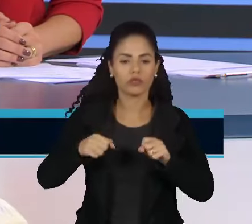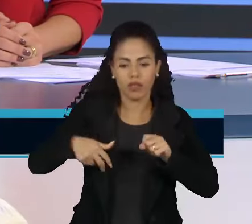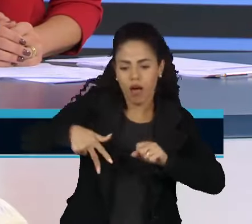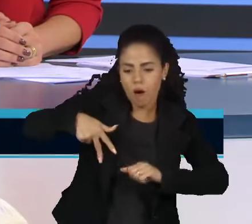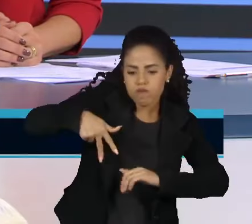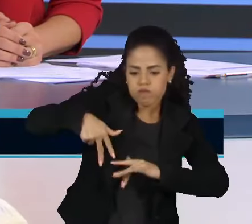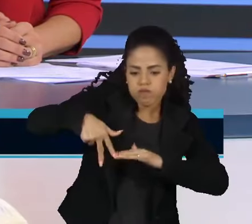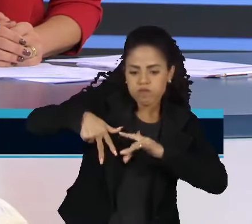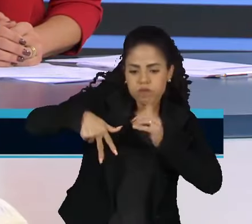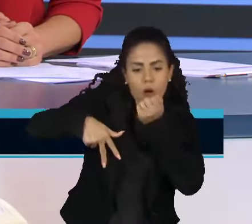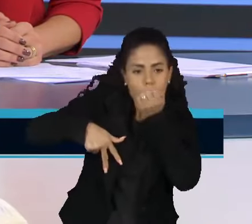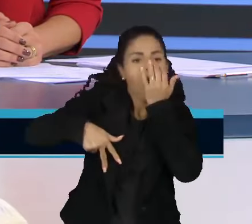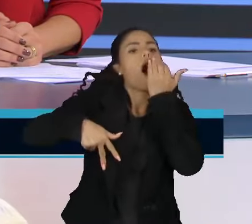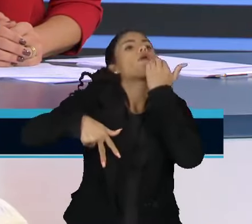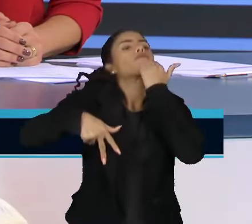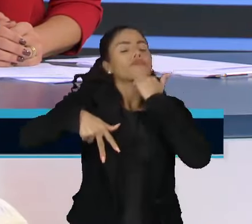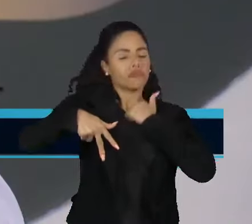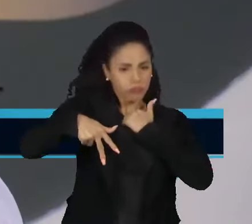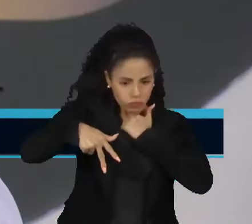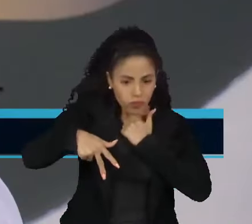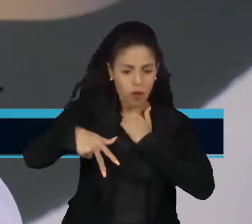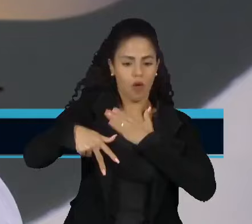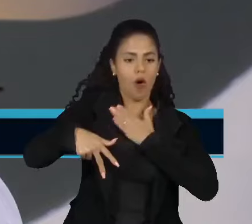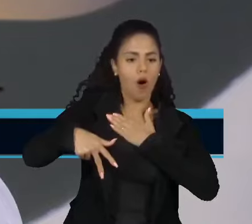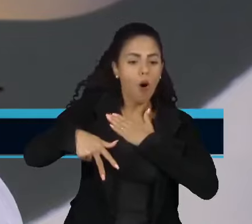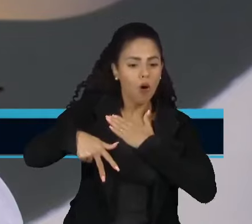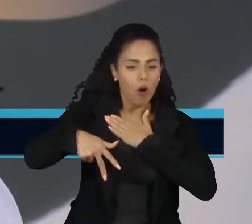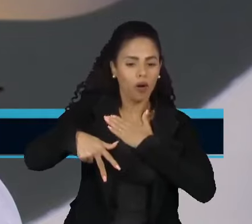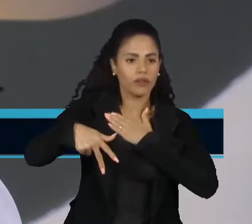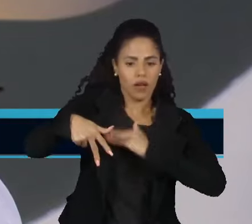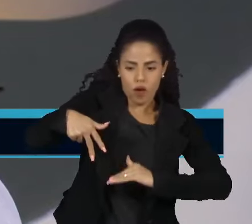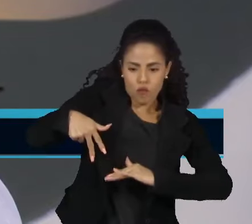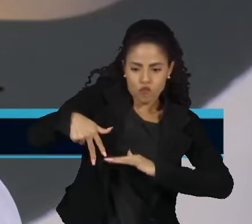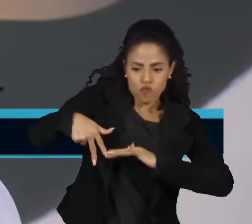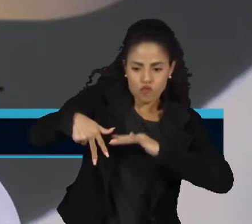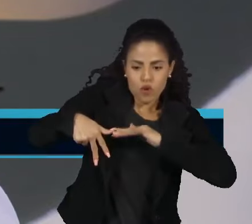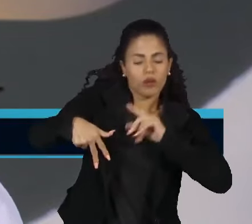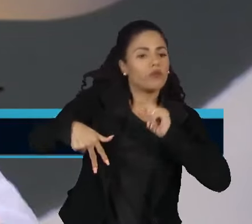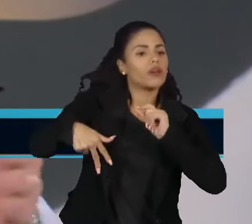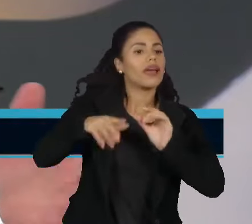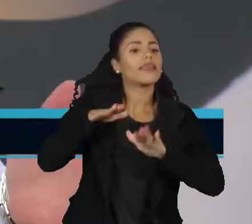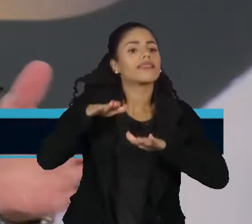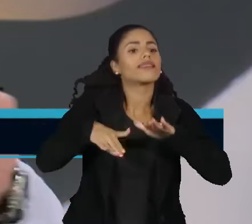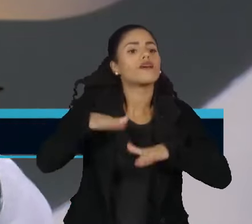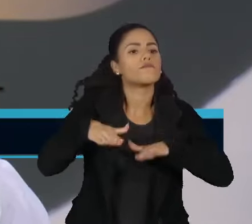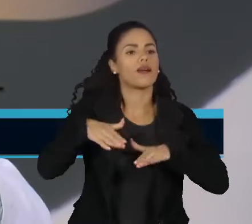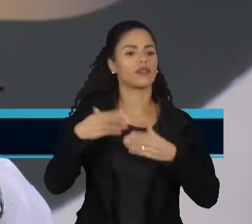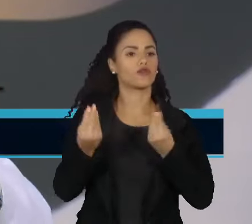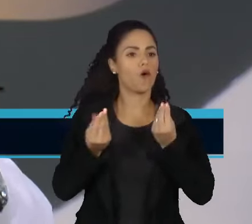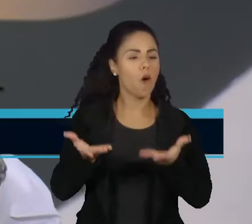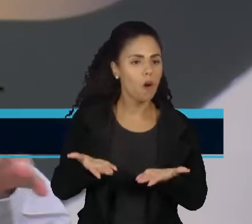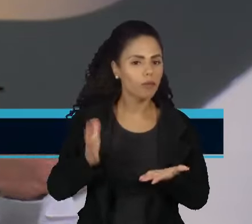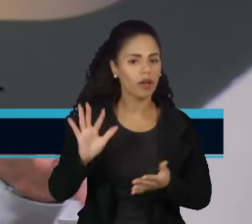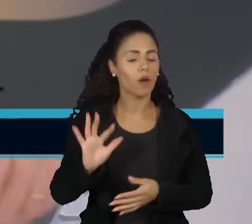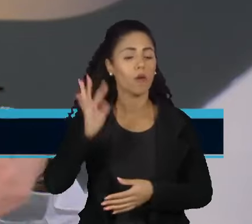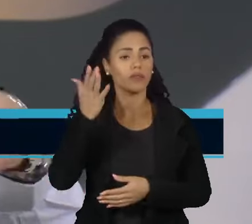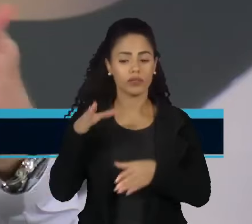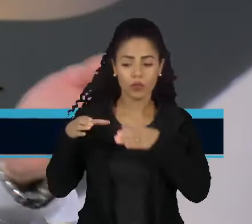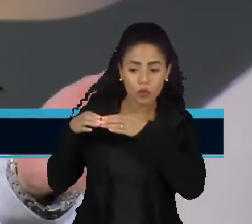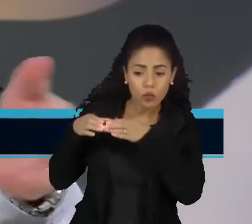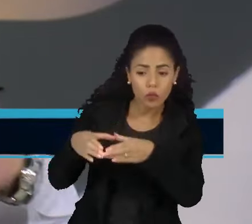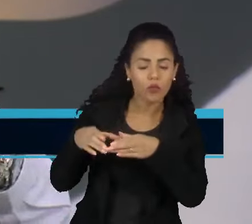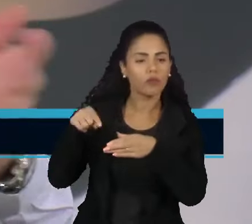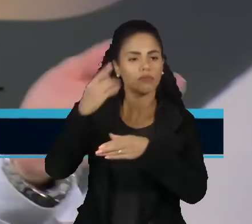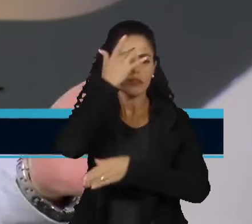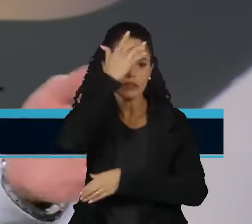contaminada e aí desenvolve uma doença, essas são mais complicadas, vai exigir um comportamento adequado dessas equipes e